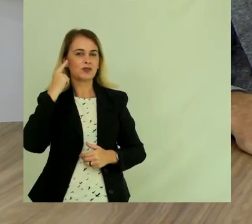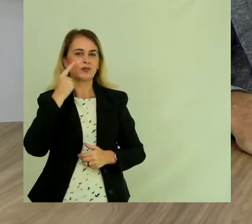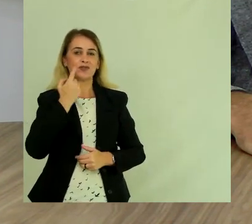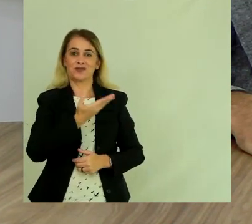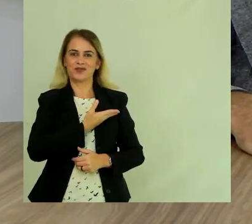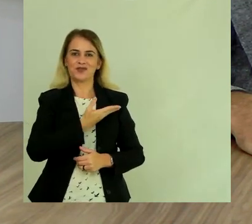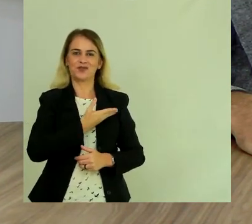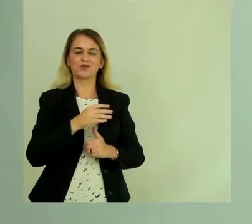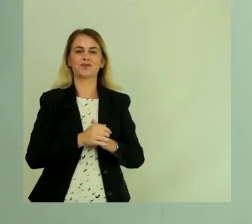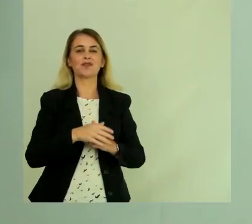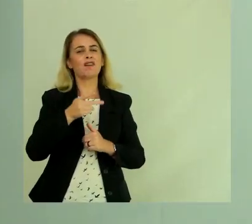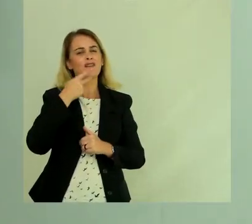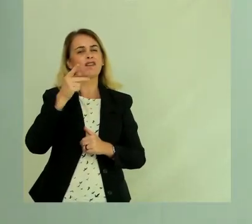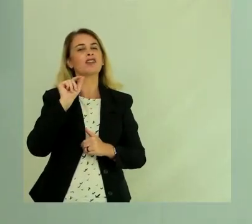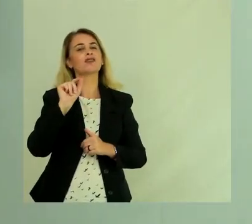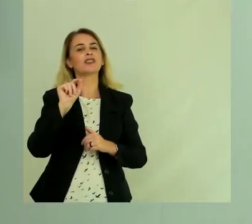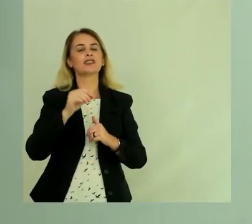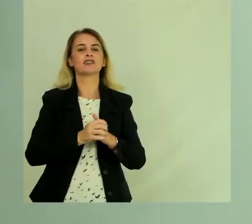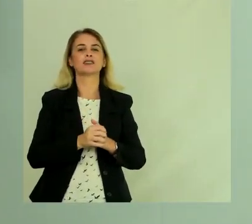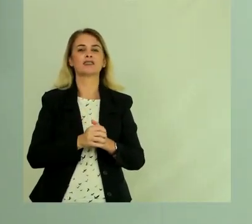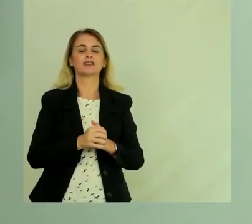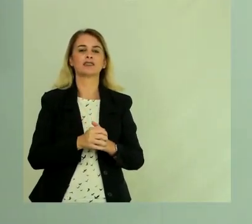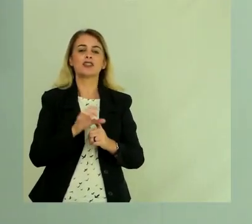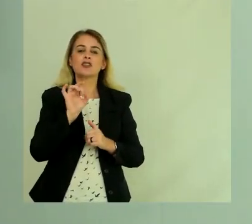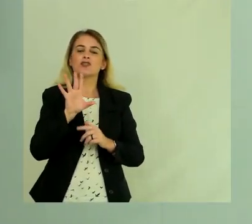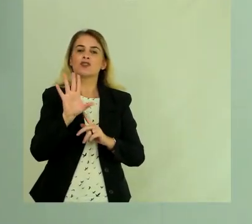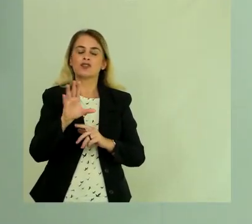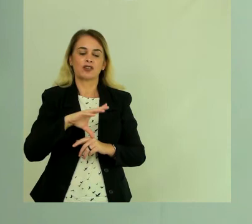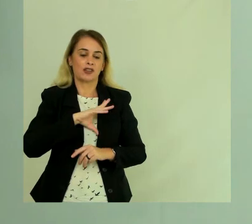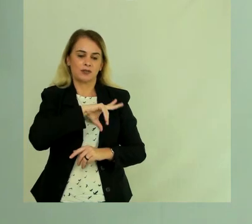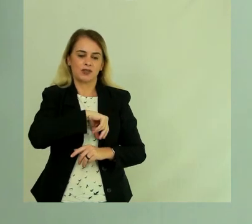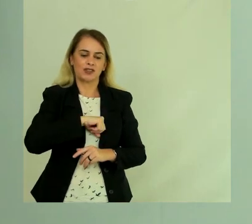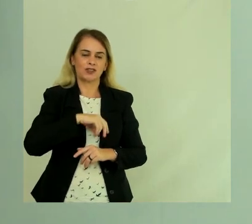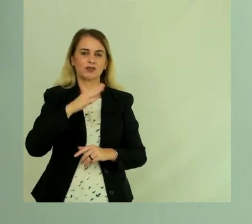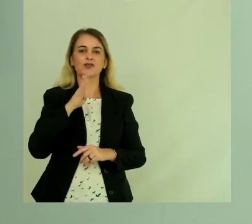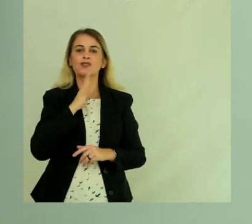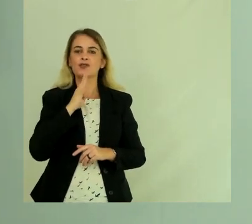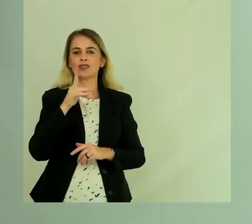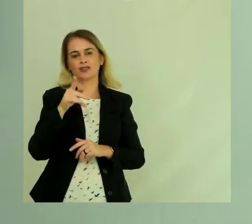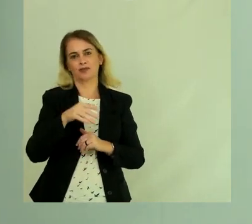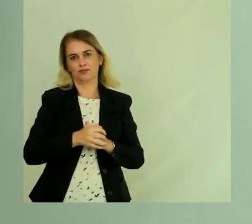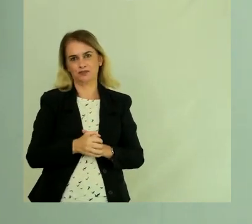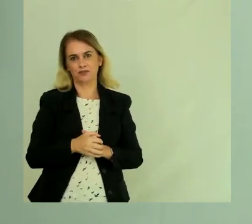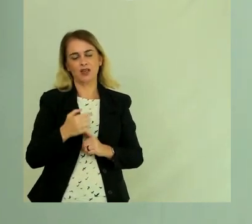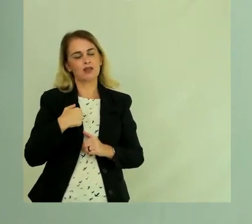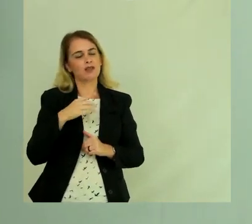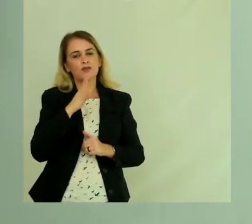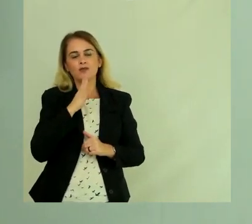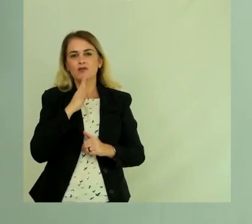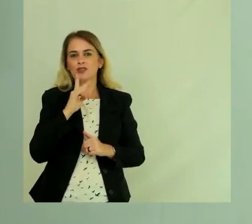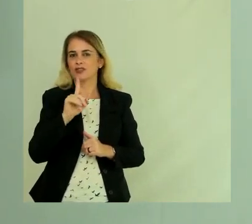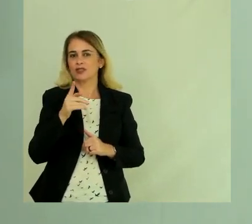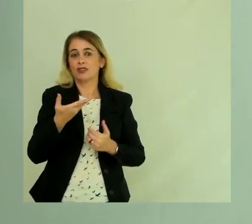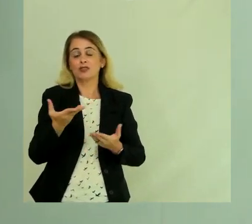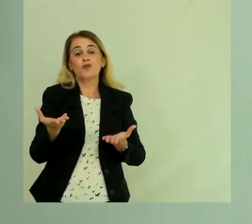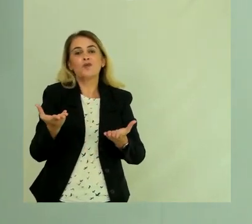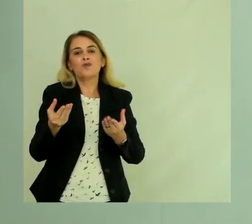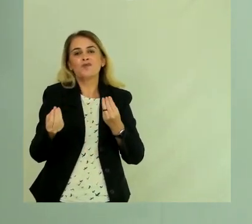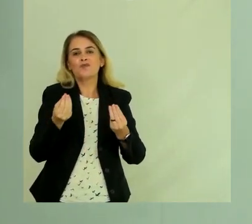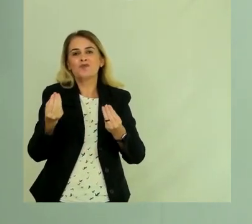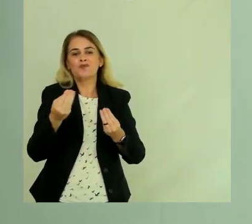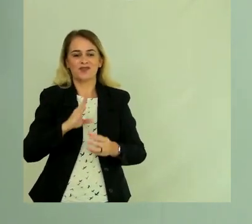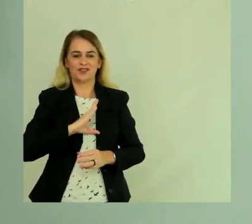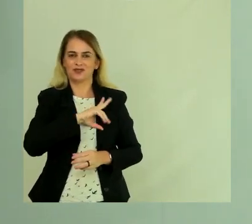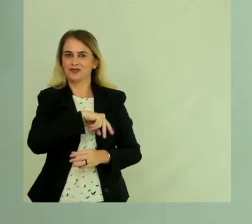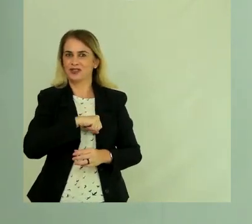surdos, eu falo que a gente só ama aquilo que conhece, Valdir. Se eu não conheço, como eu vou amar? Então,